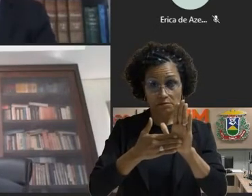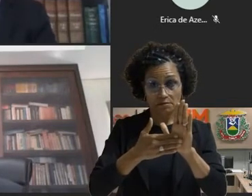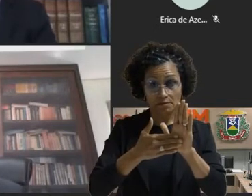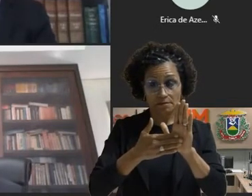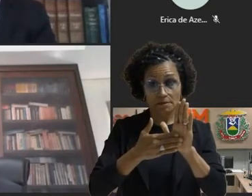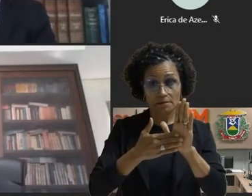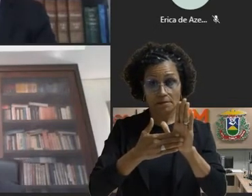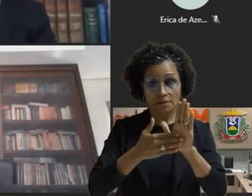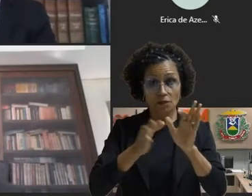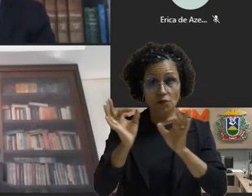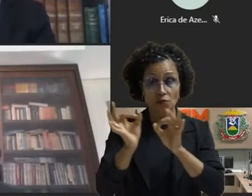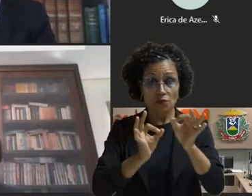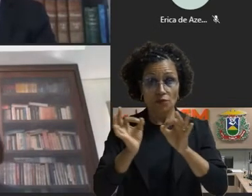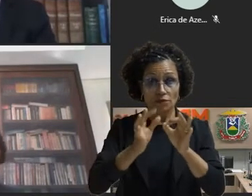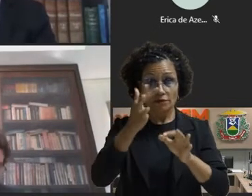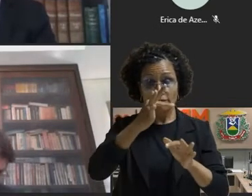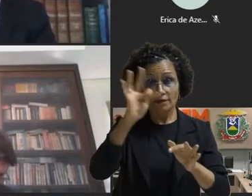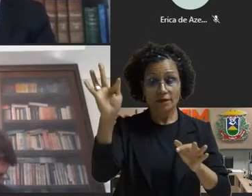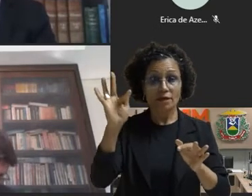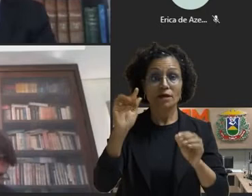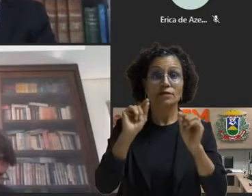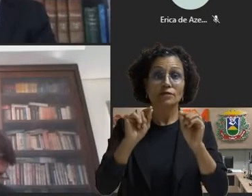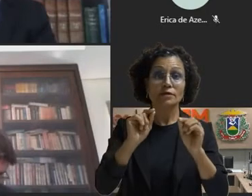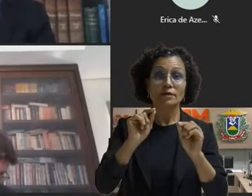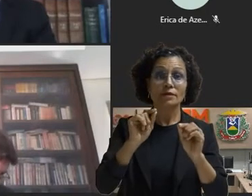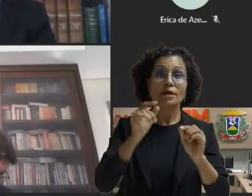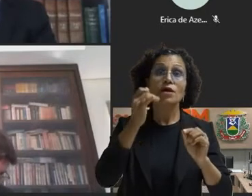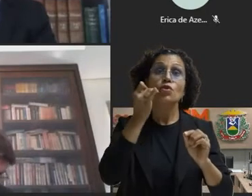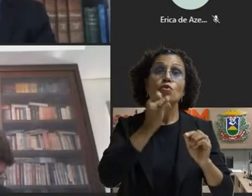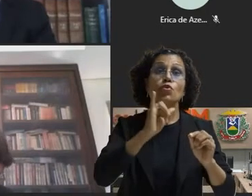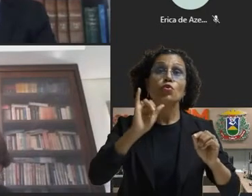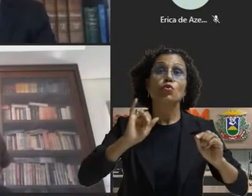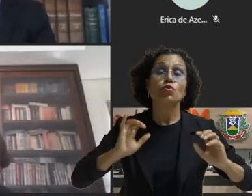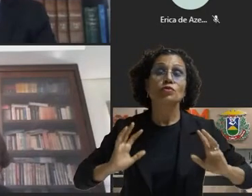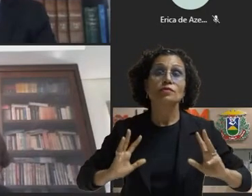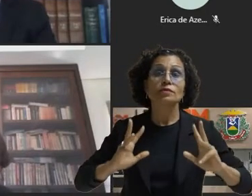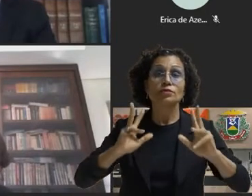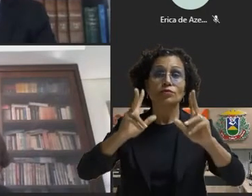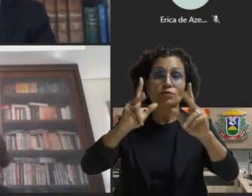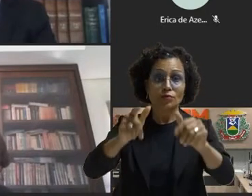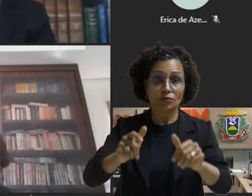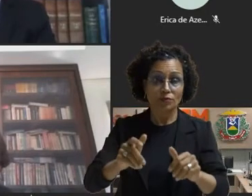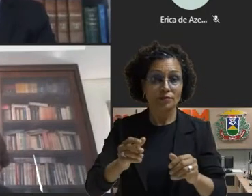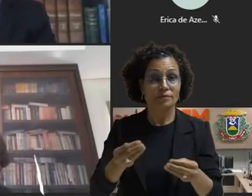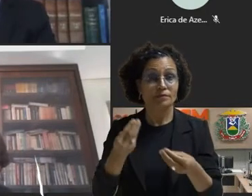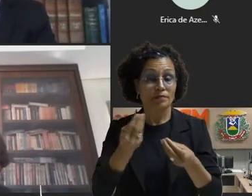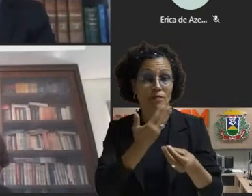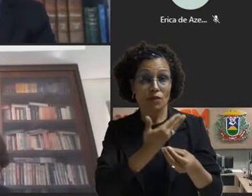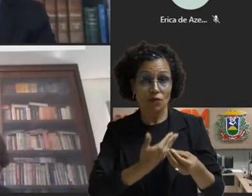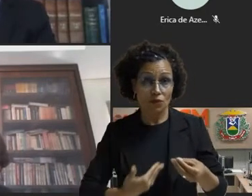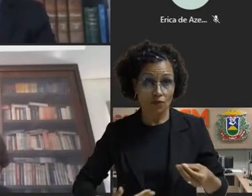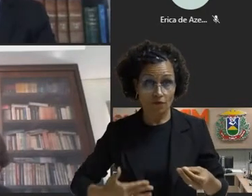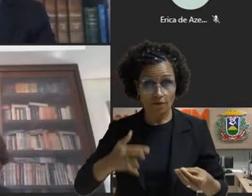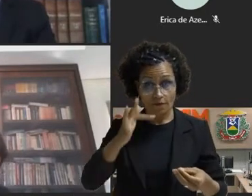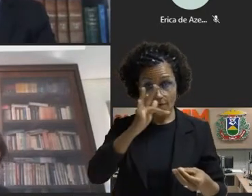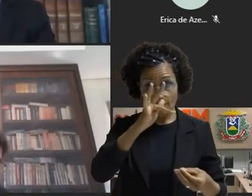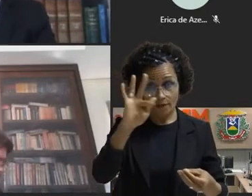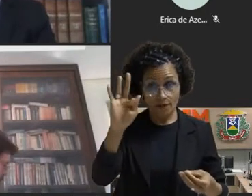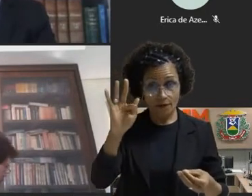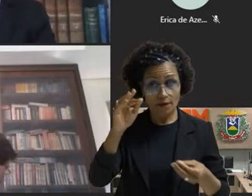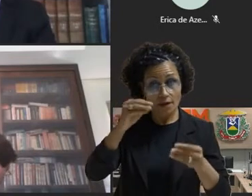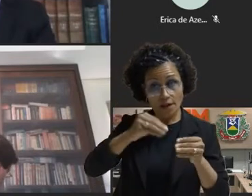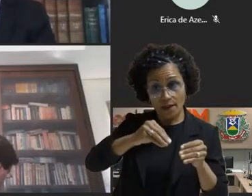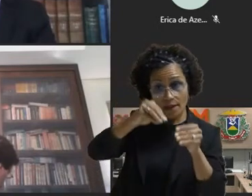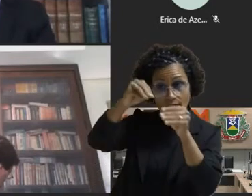energia para todos, luz para todos. Como o governo federal levou esse serviço lá para a região